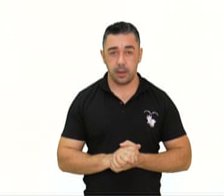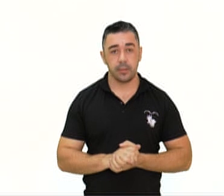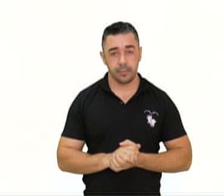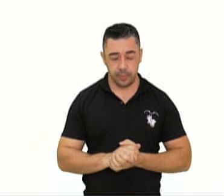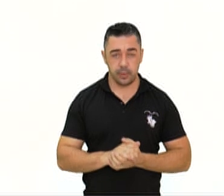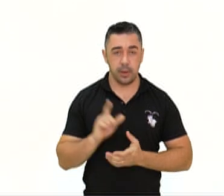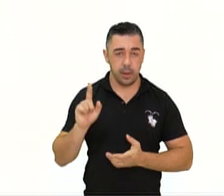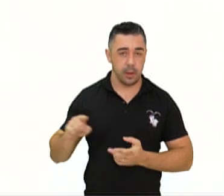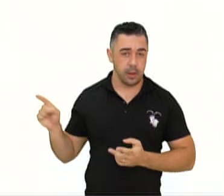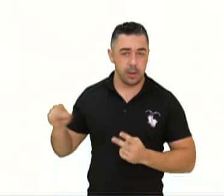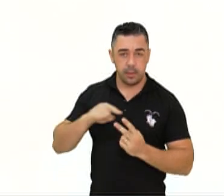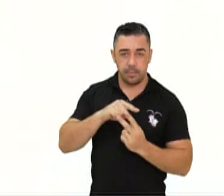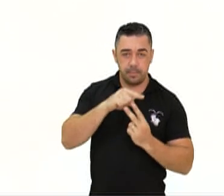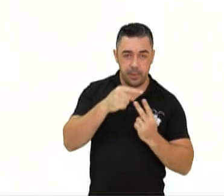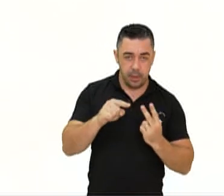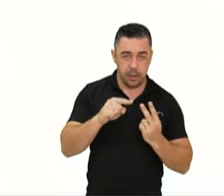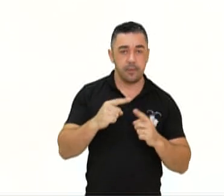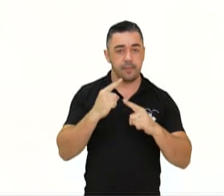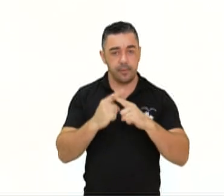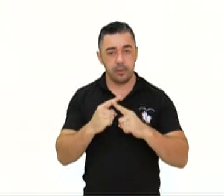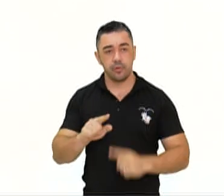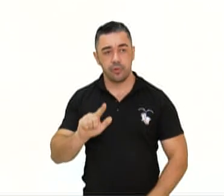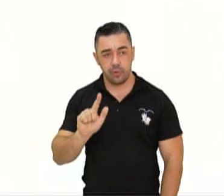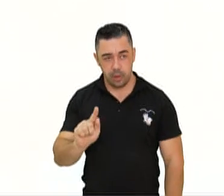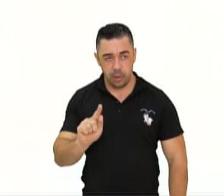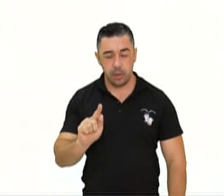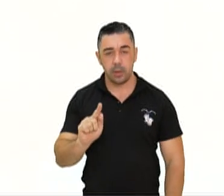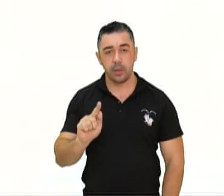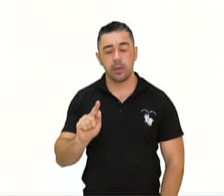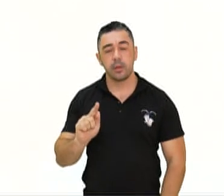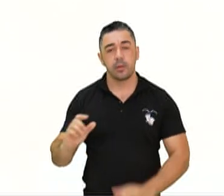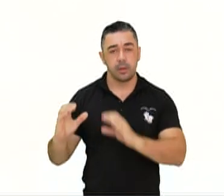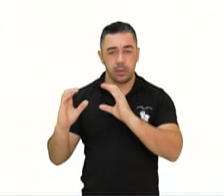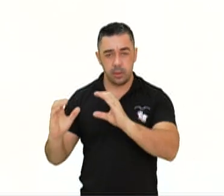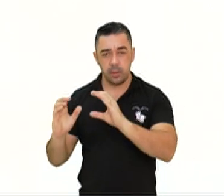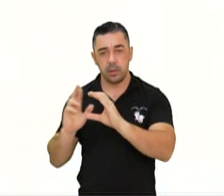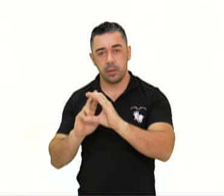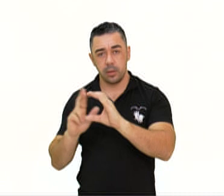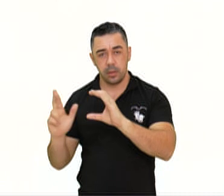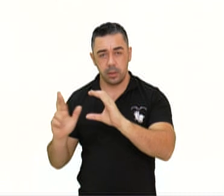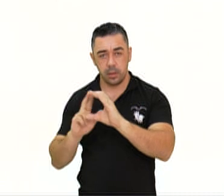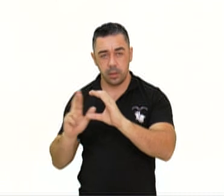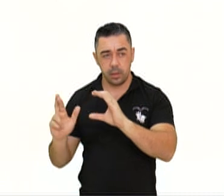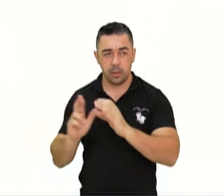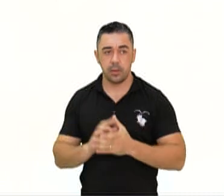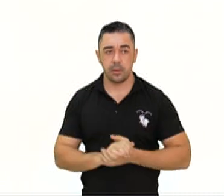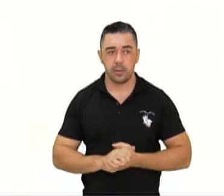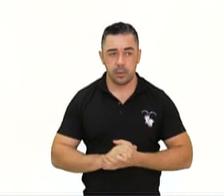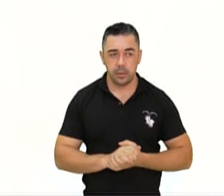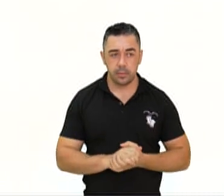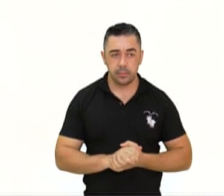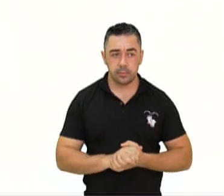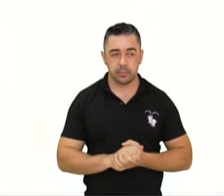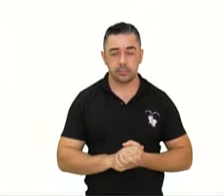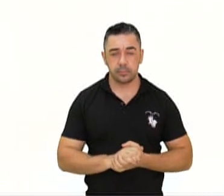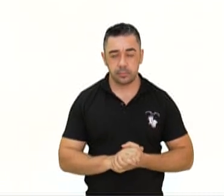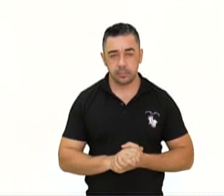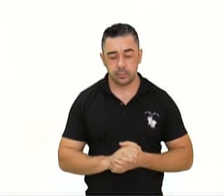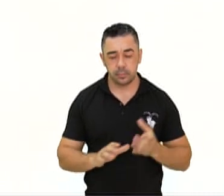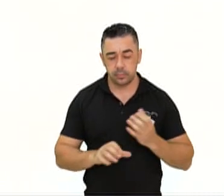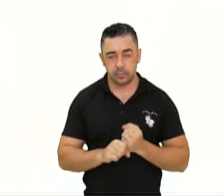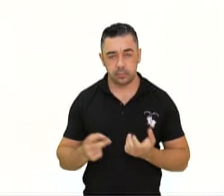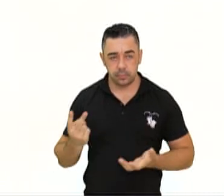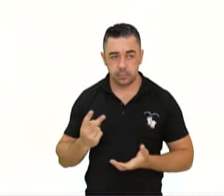dada por π vezes g, que é a geratriz, que já está no enunciado também, multiplicado pela soma dos